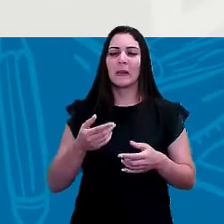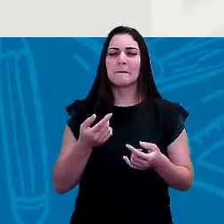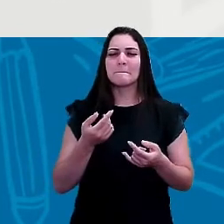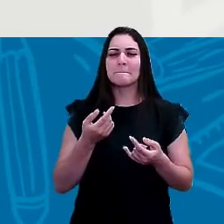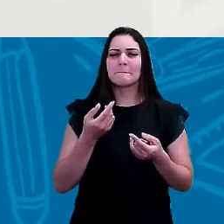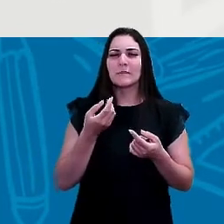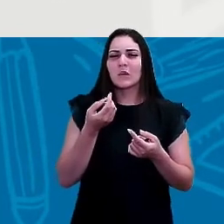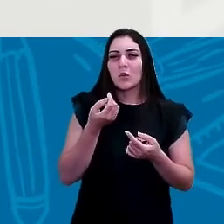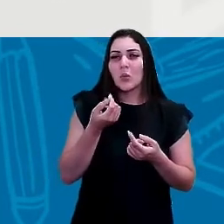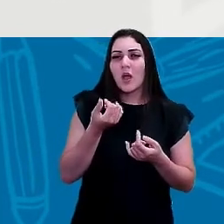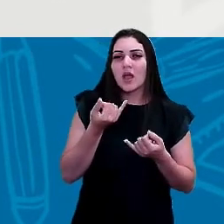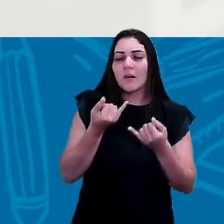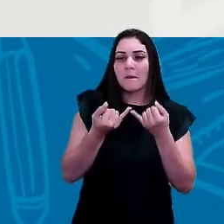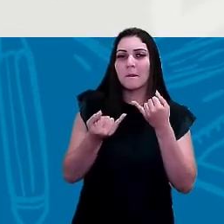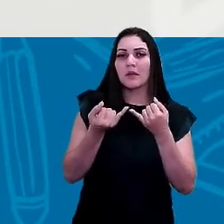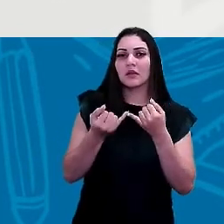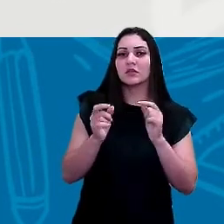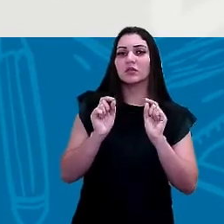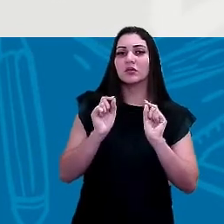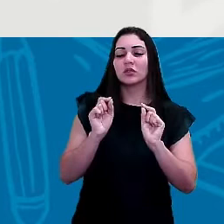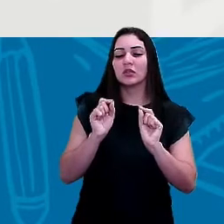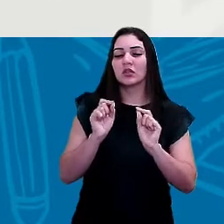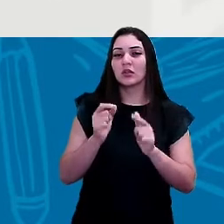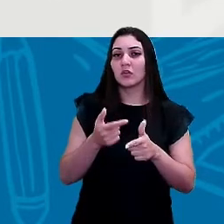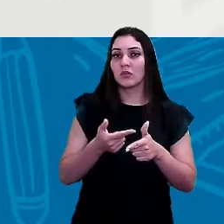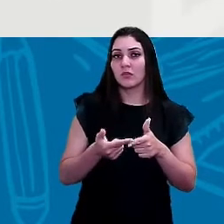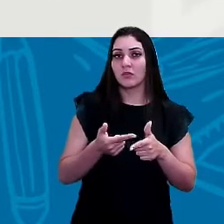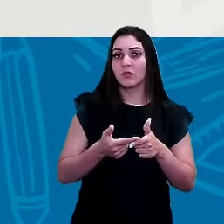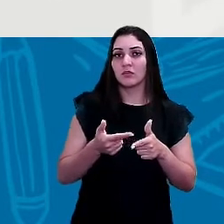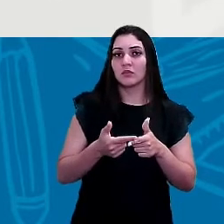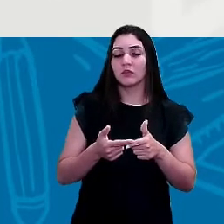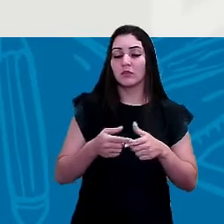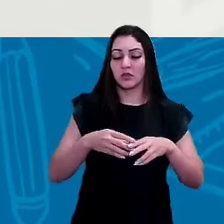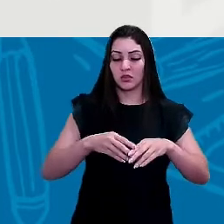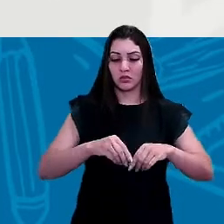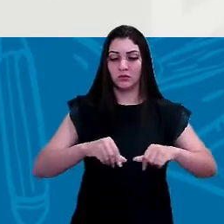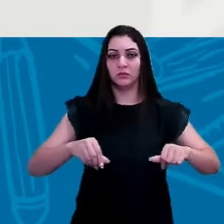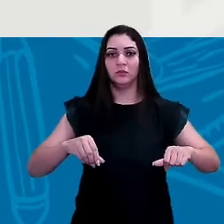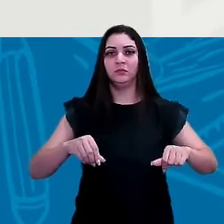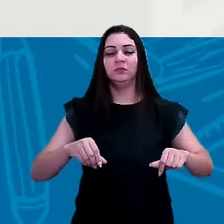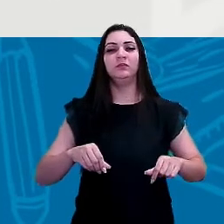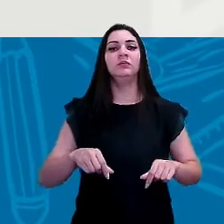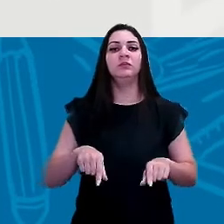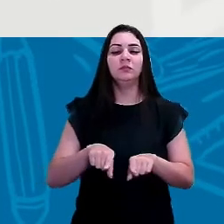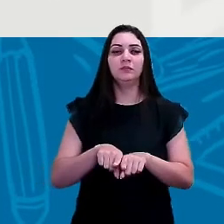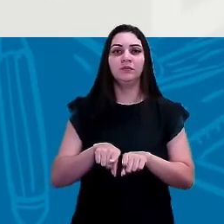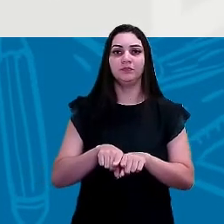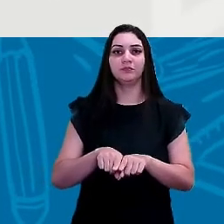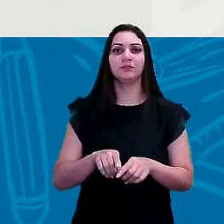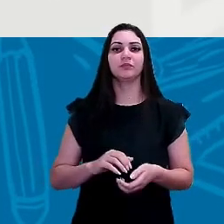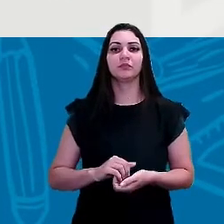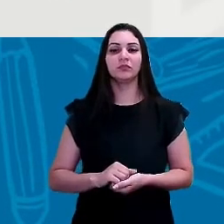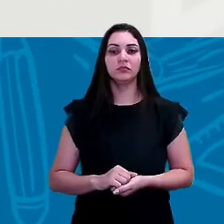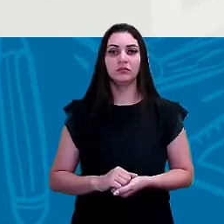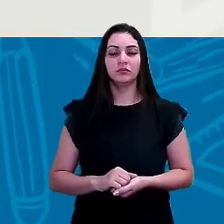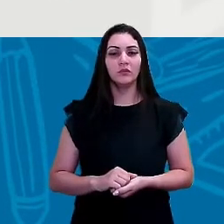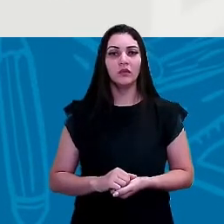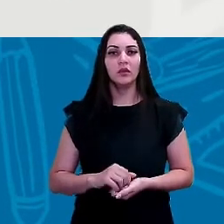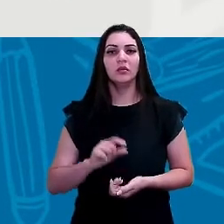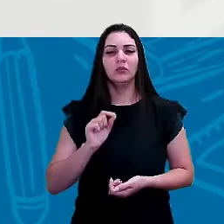com o que ocorre na contaminação do solo também, né? O descarte